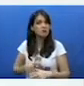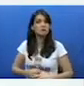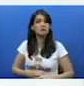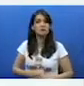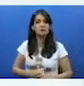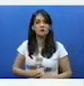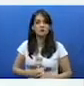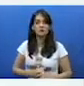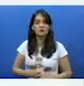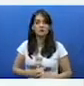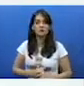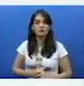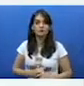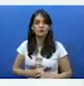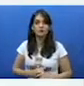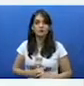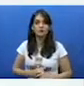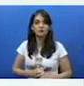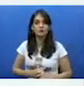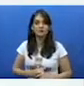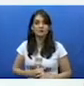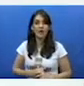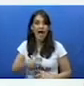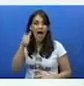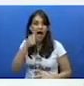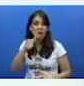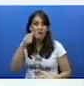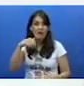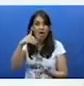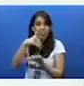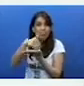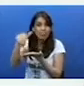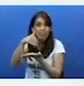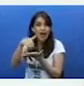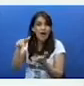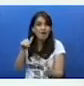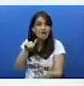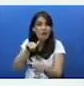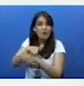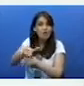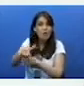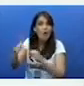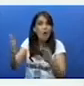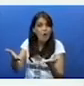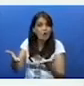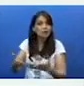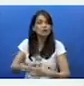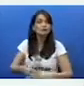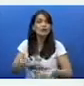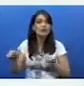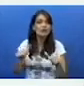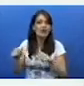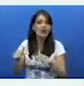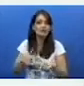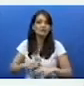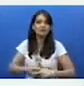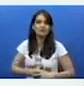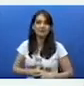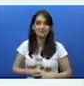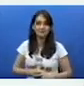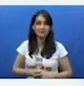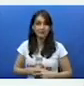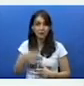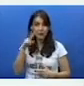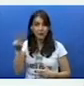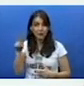Olha como fica. A secretária faltou hoje no serviço. Viu como